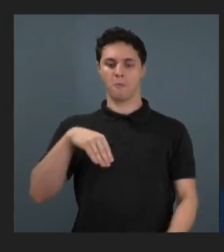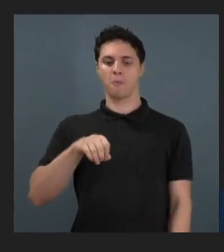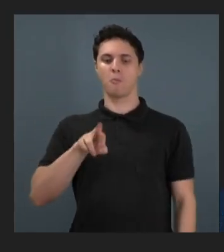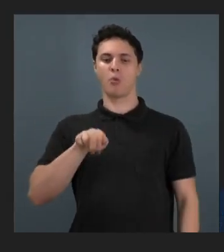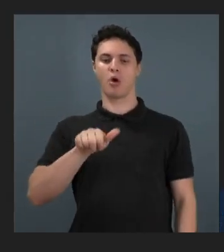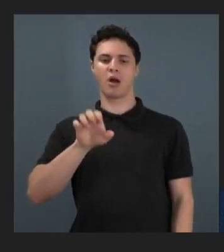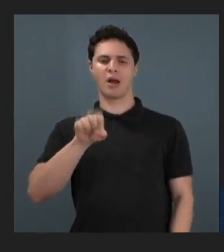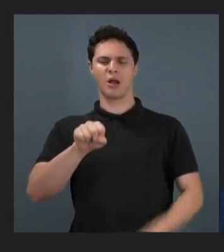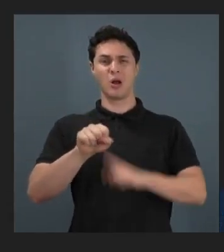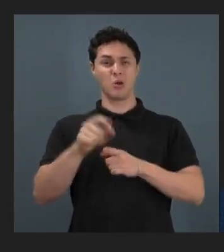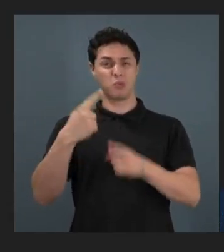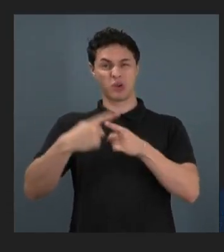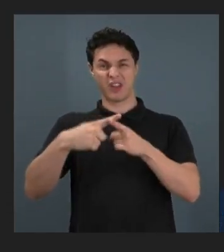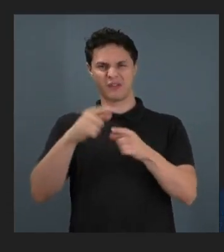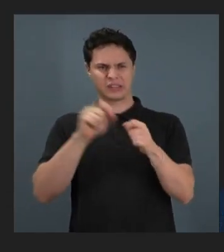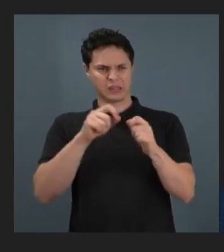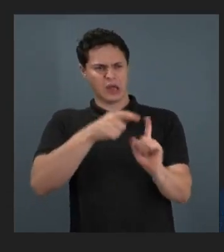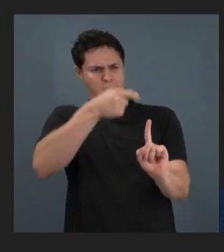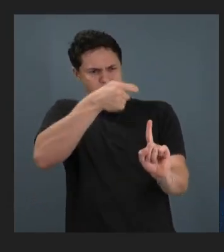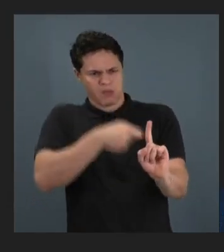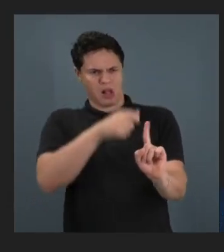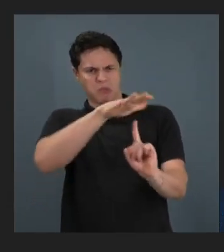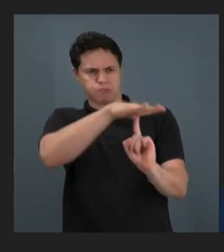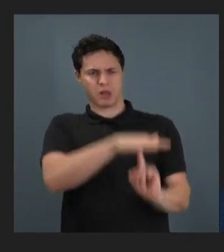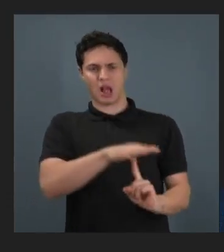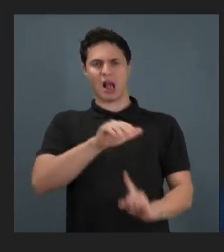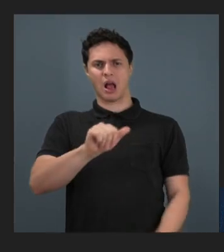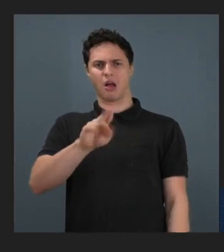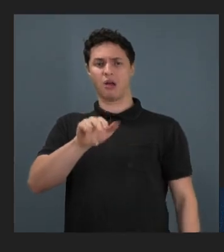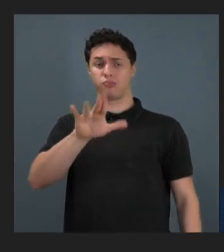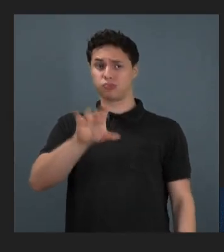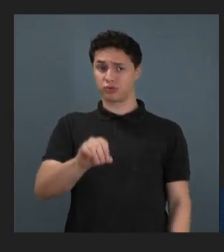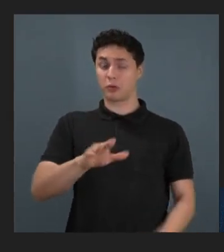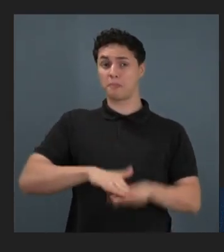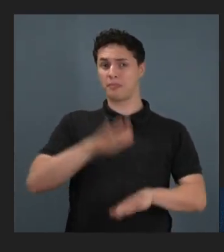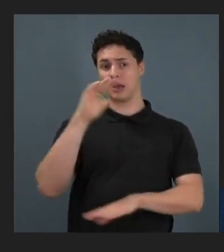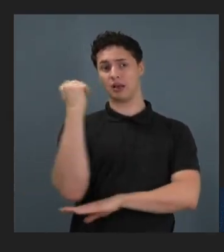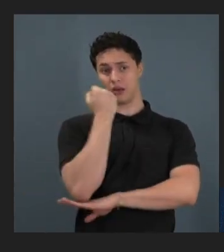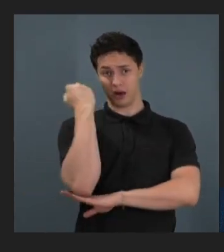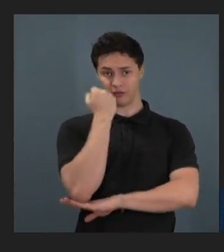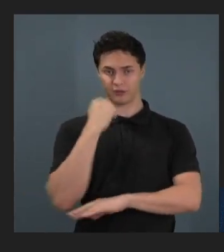muito graves também. Seu último pedido